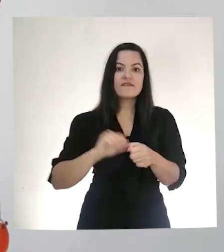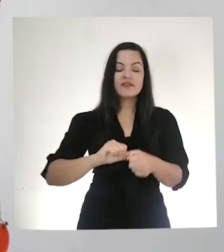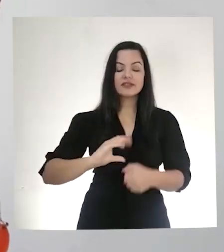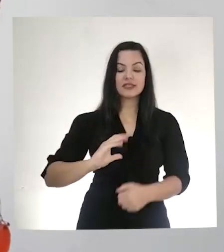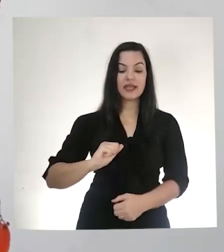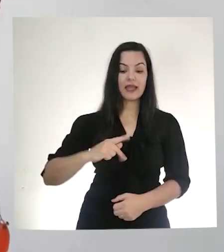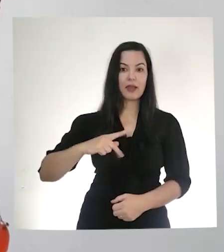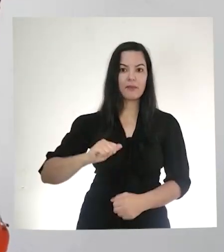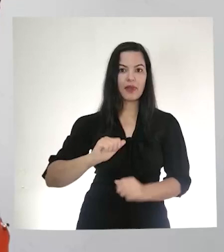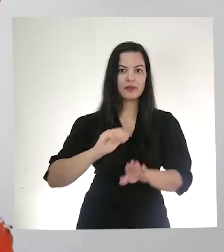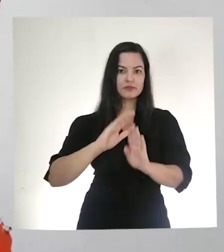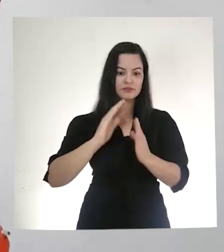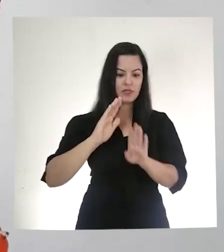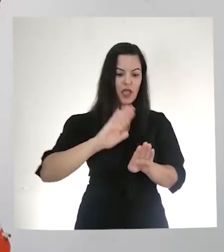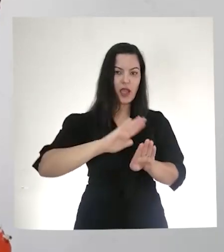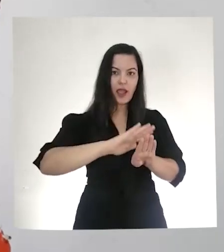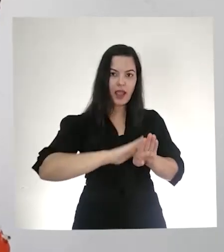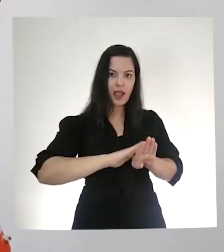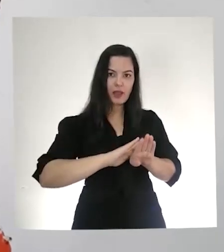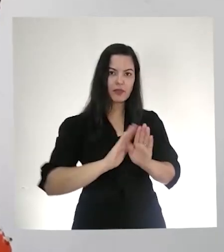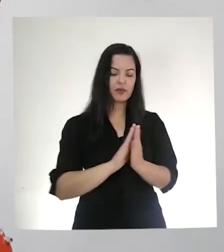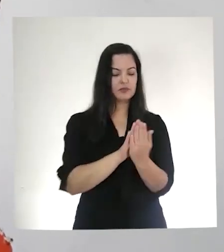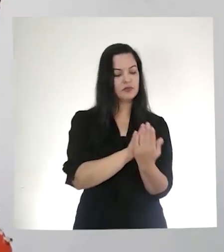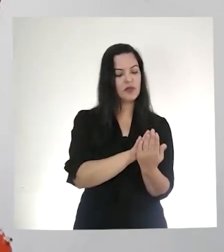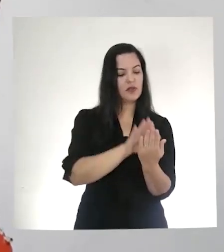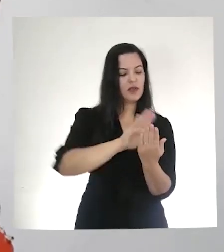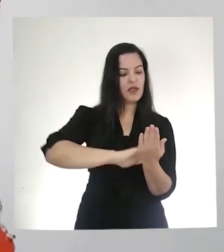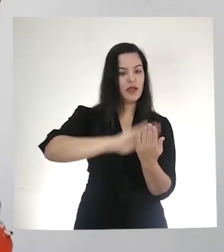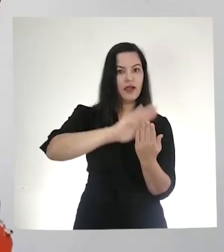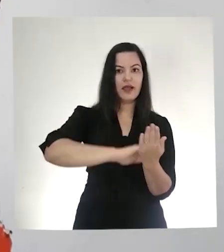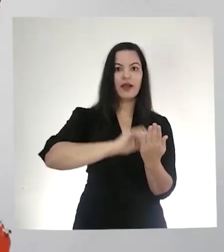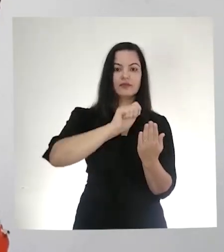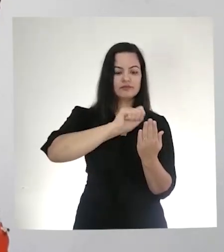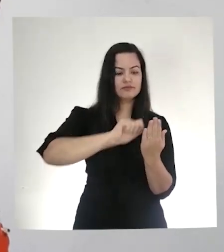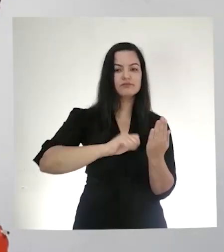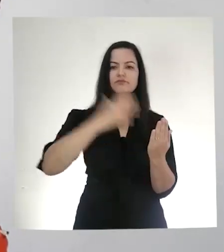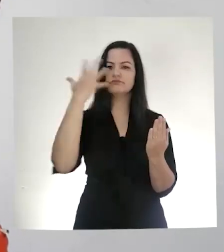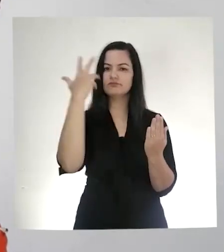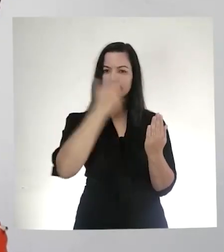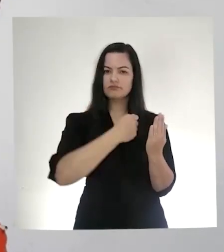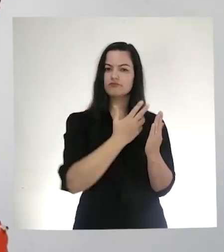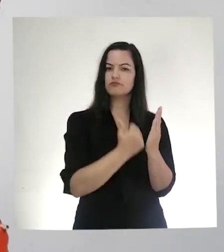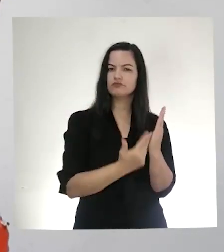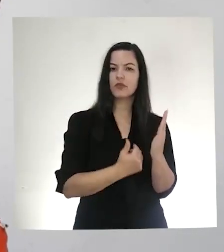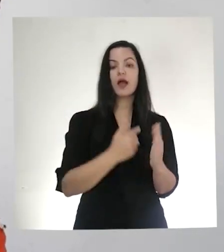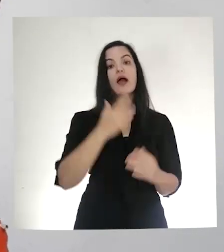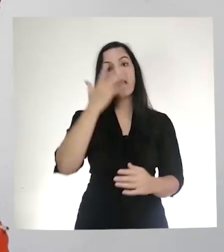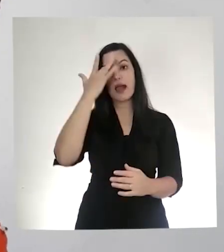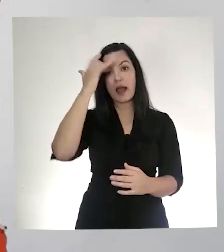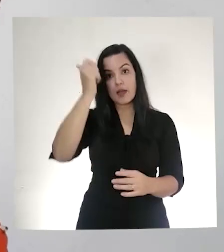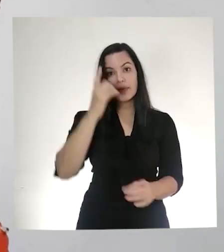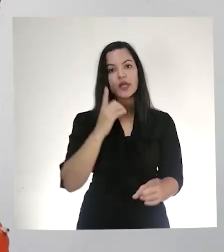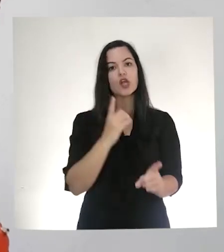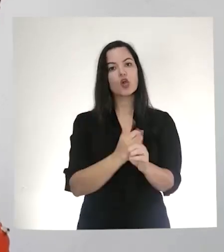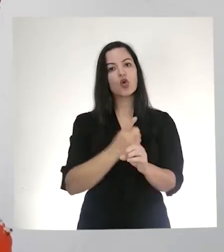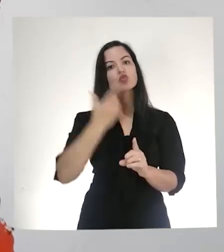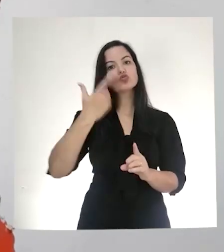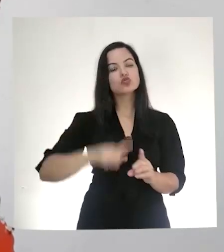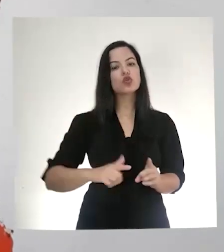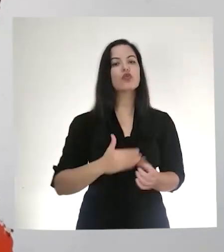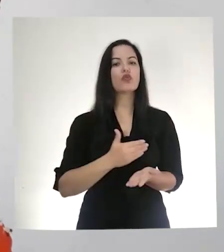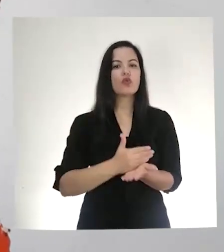de brincadeiras, que nós vamos começar o preenchimento dele a partir do encontro de amanhã e vamos